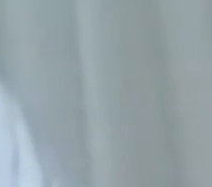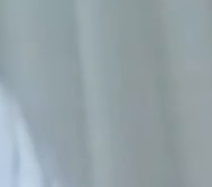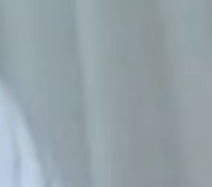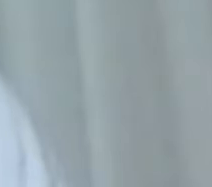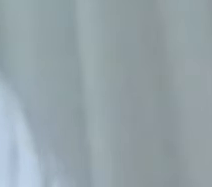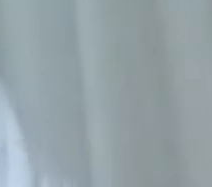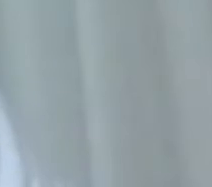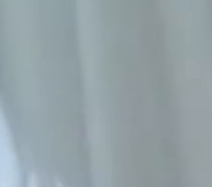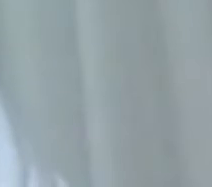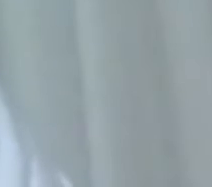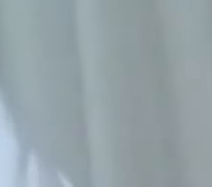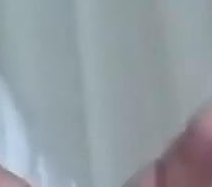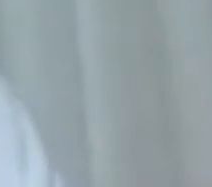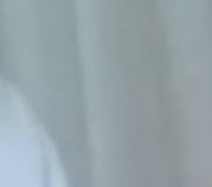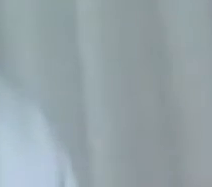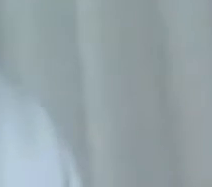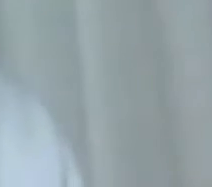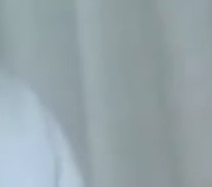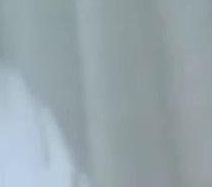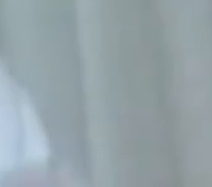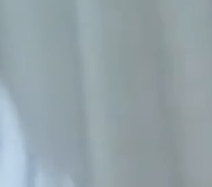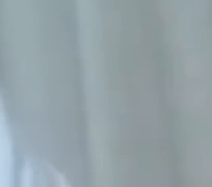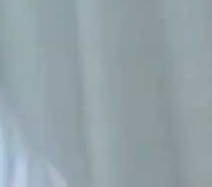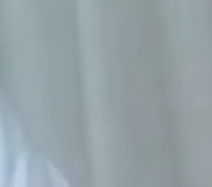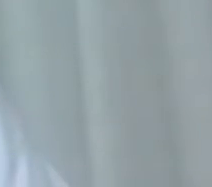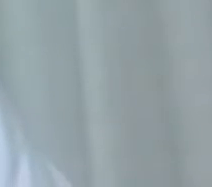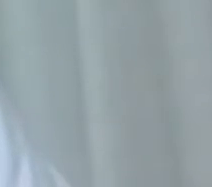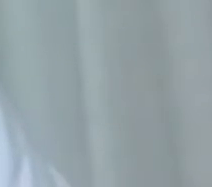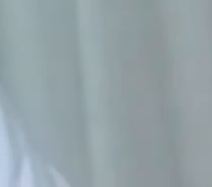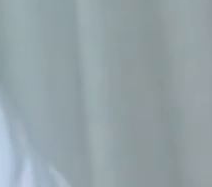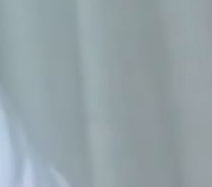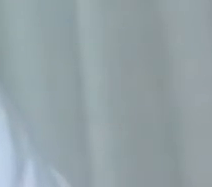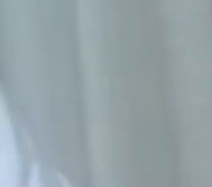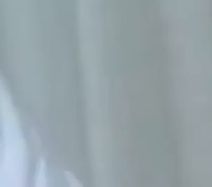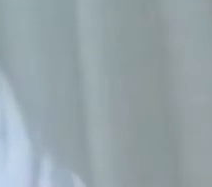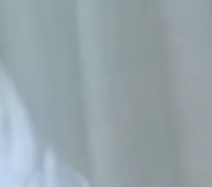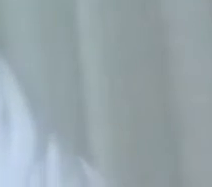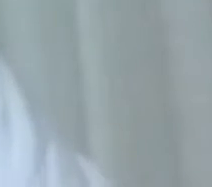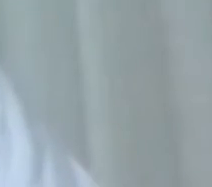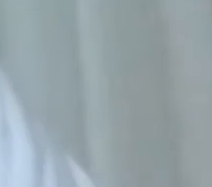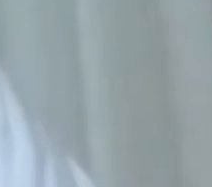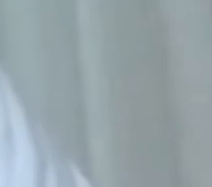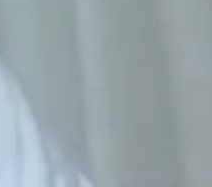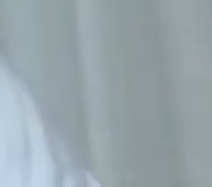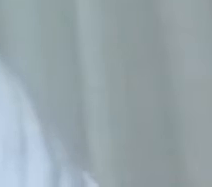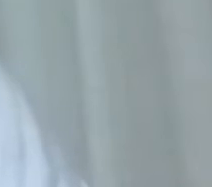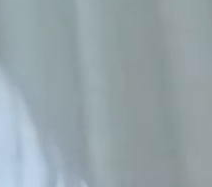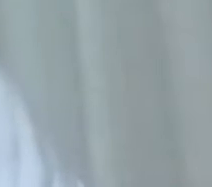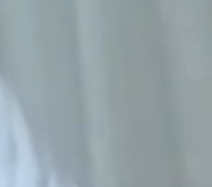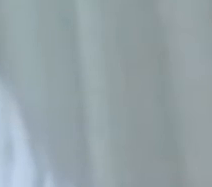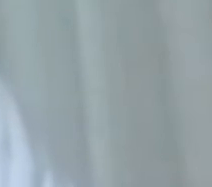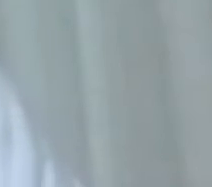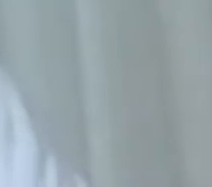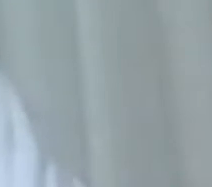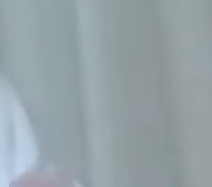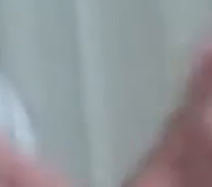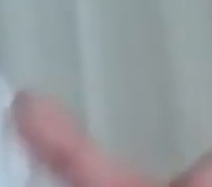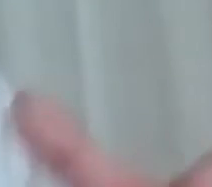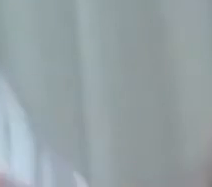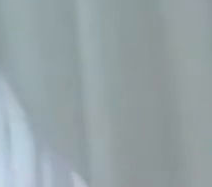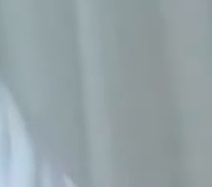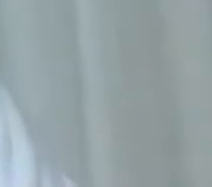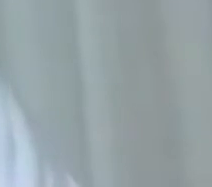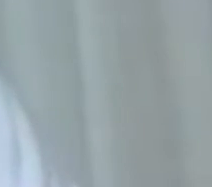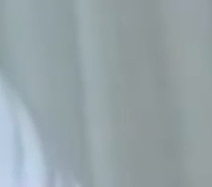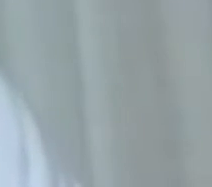porque cada um tem algo bom que pode me complementar, né? Então, o trabalho com a criança, já desde